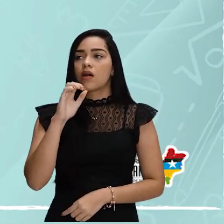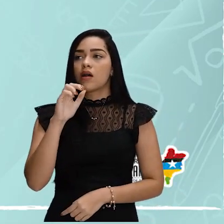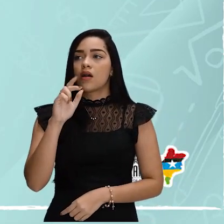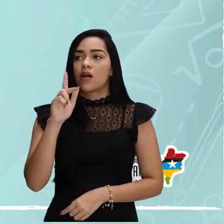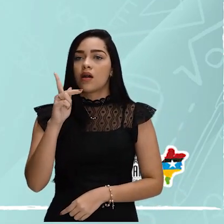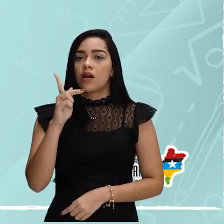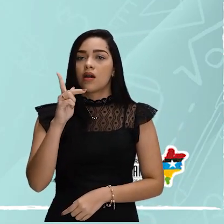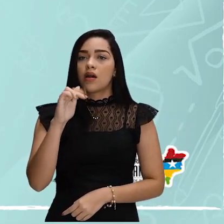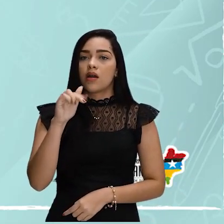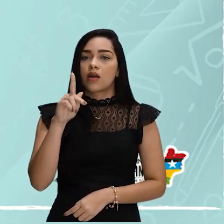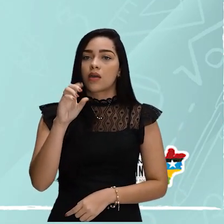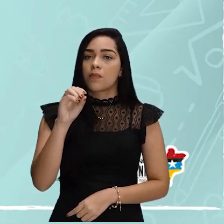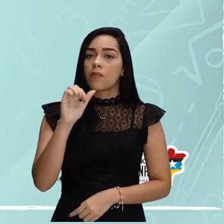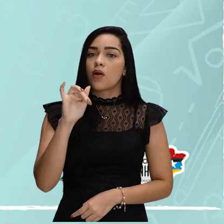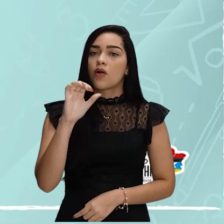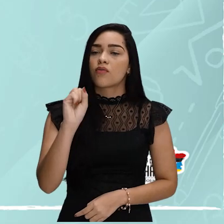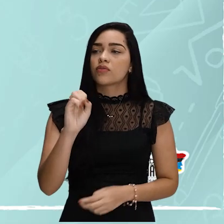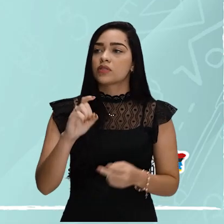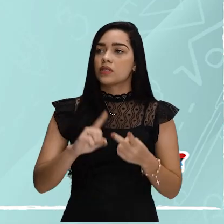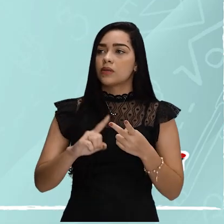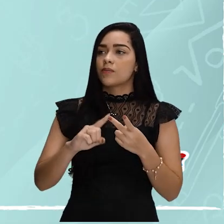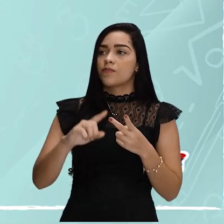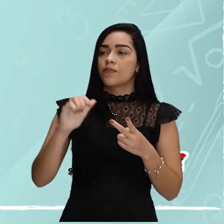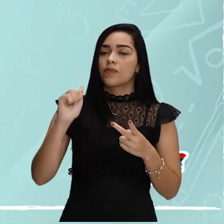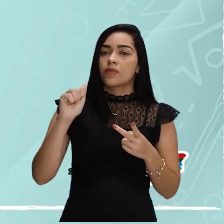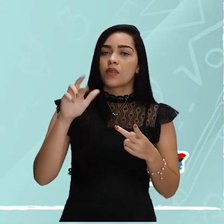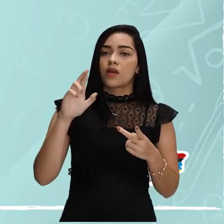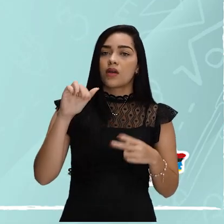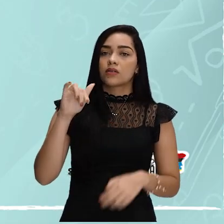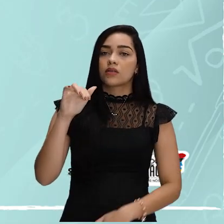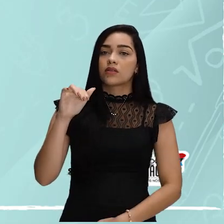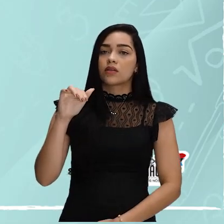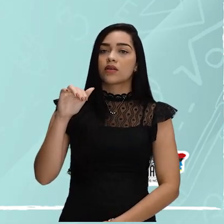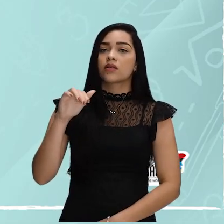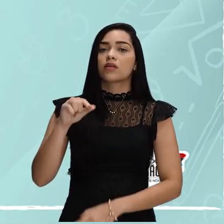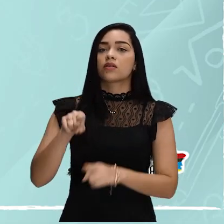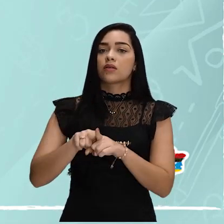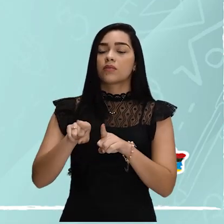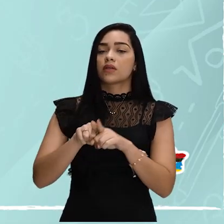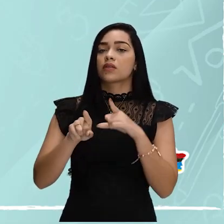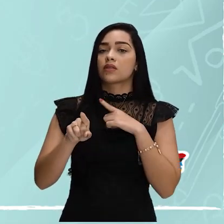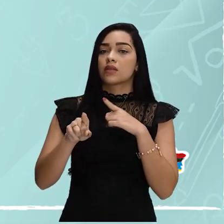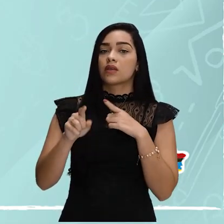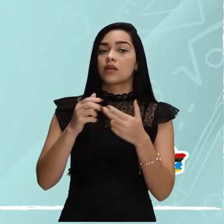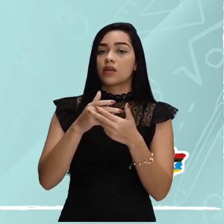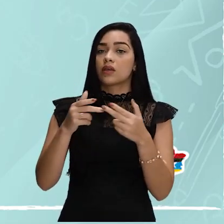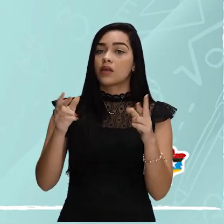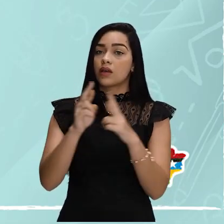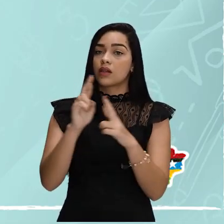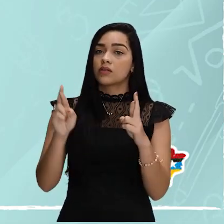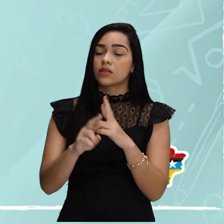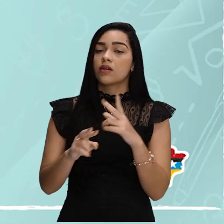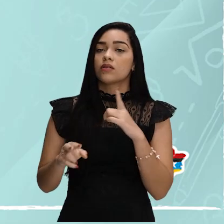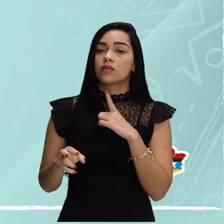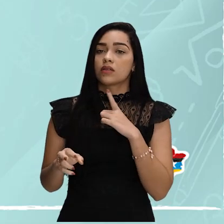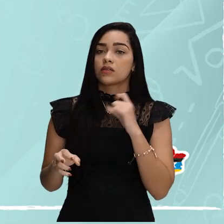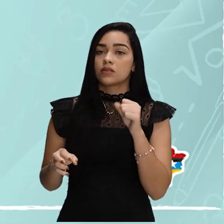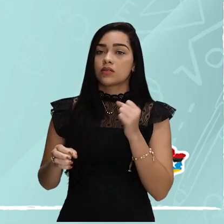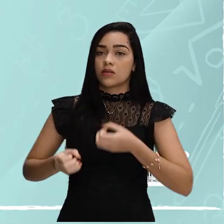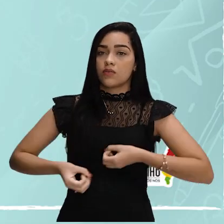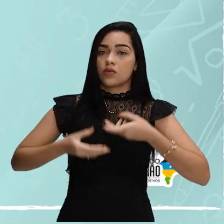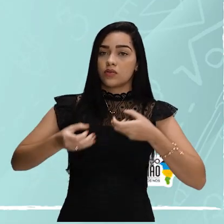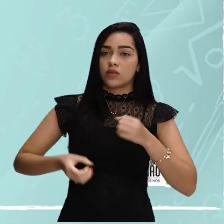das glândulas adrenais. E as glândulas mistas são glândulas que fazem os dois. Elas podem